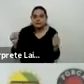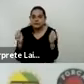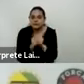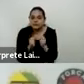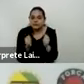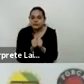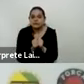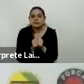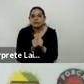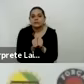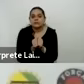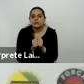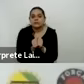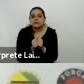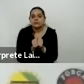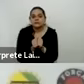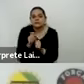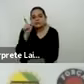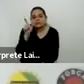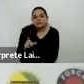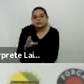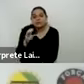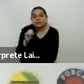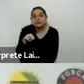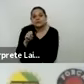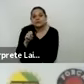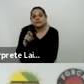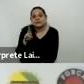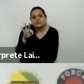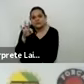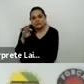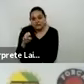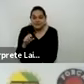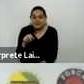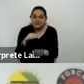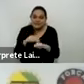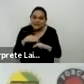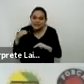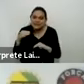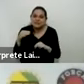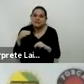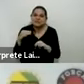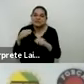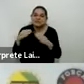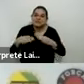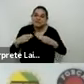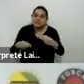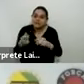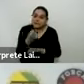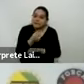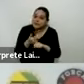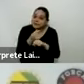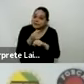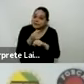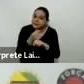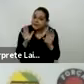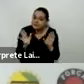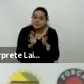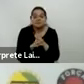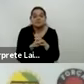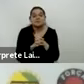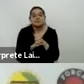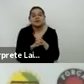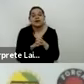com o ministro da Economia. E eu quero que você analise para